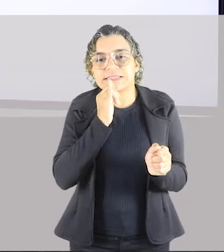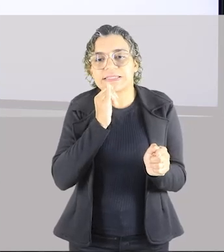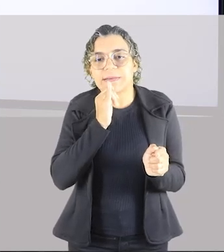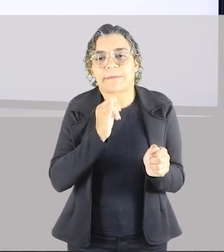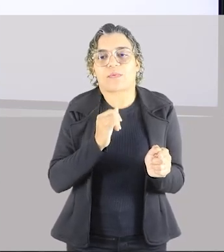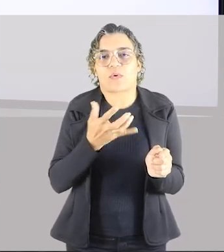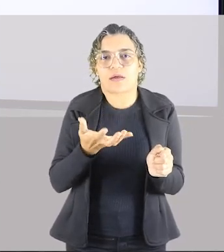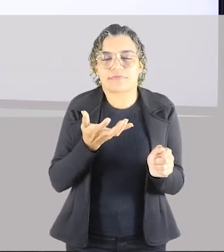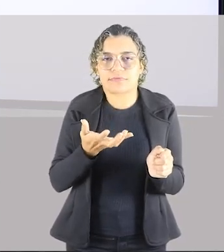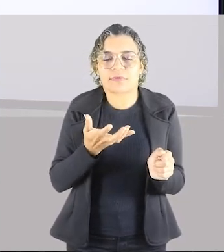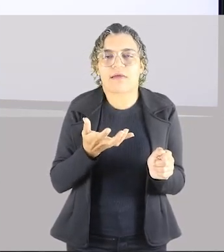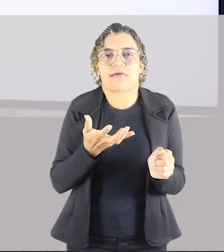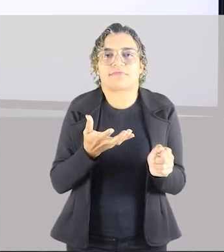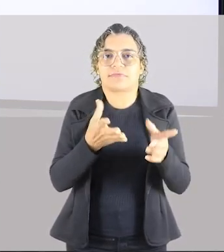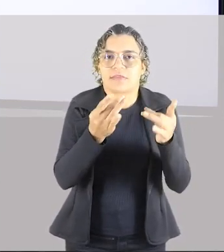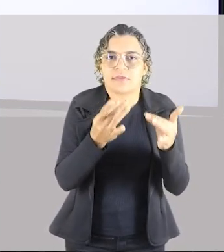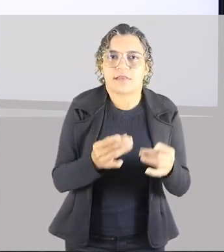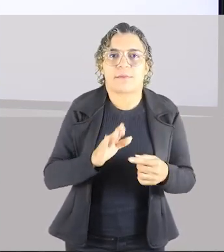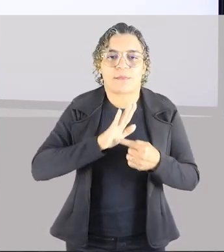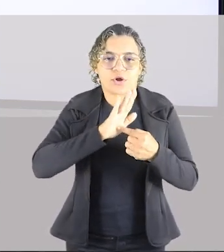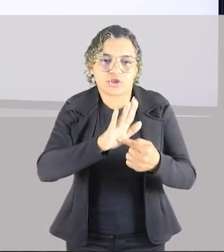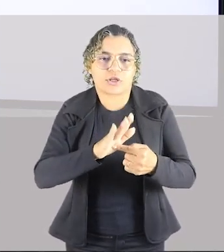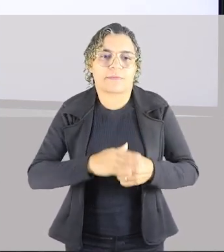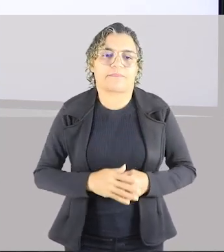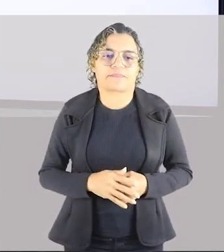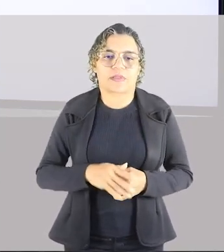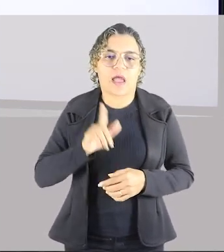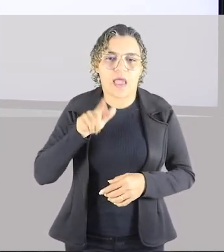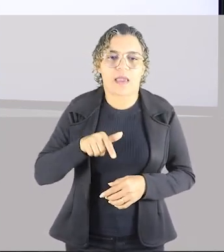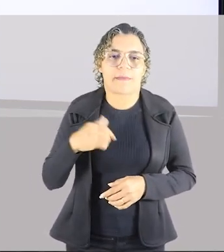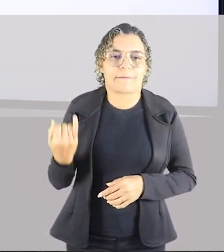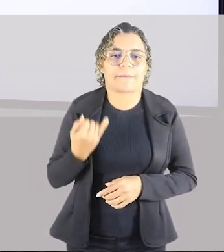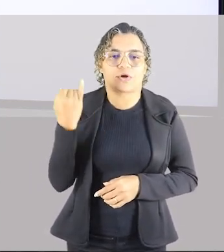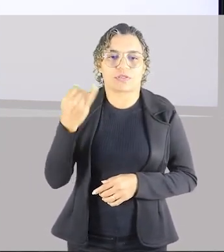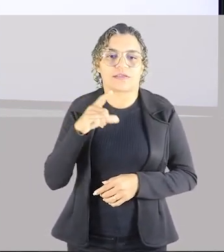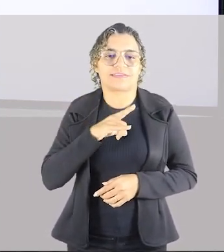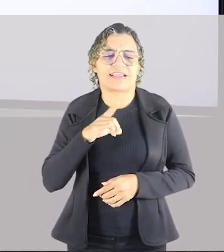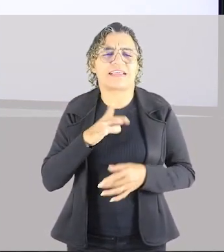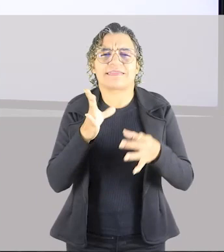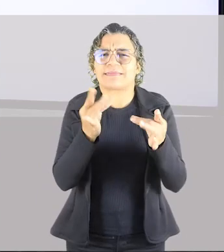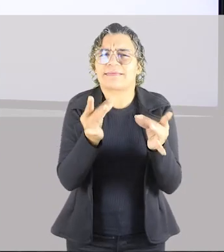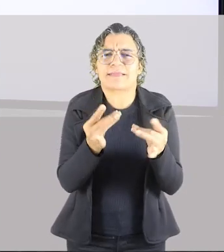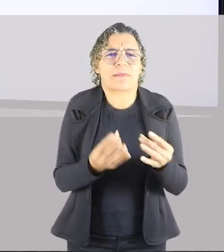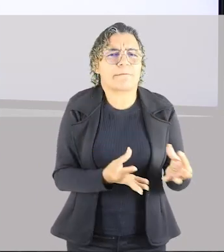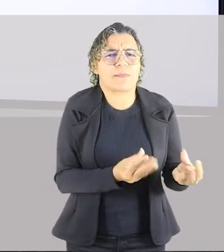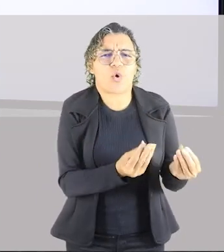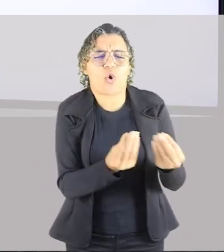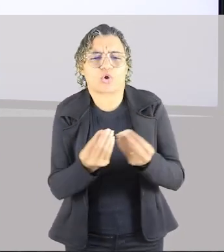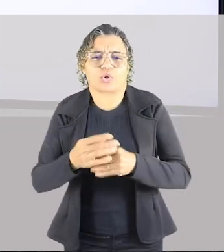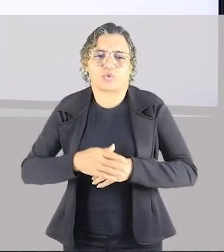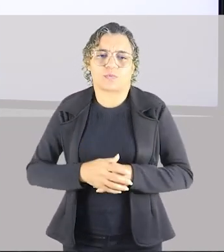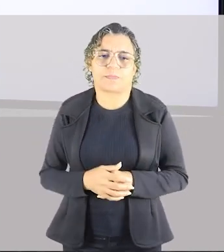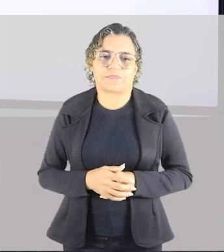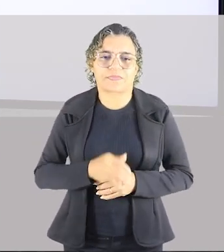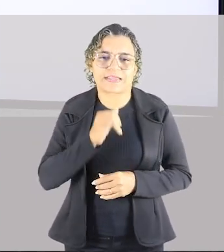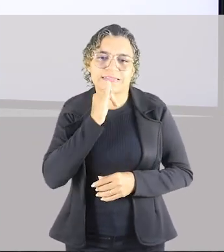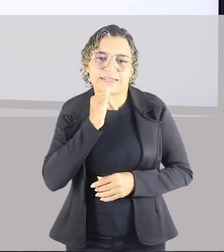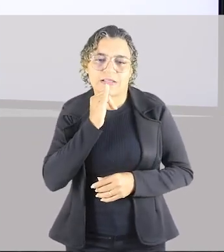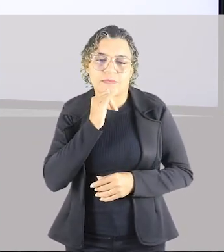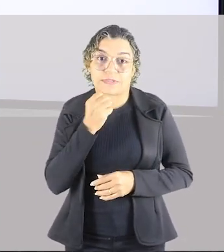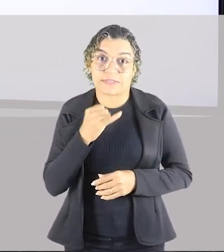tantas áreas. E o mais importante, aparecem muitos detalhes, gente, tá?